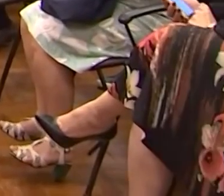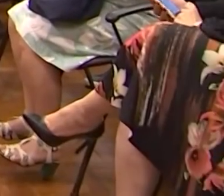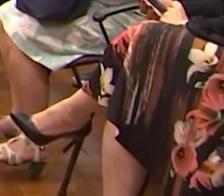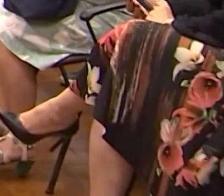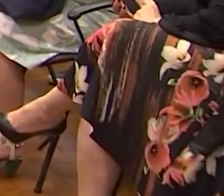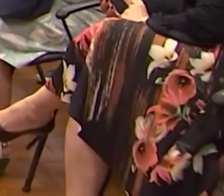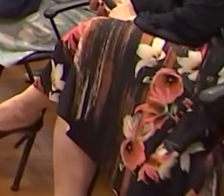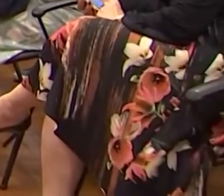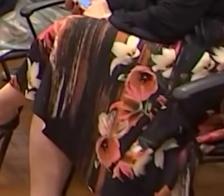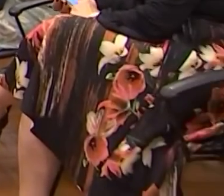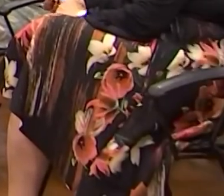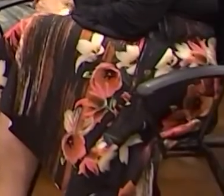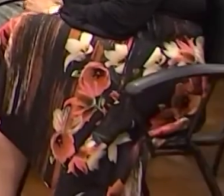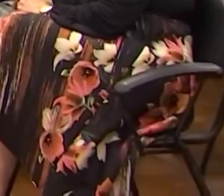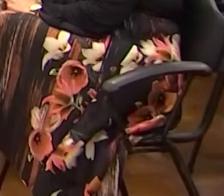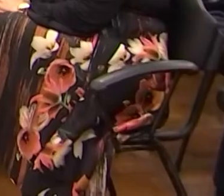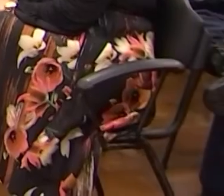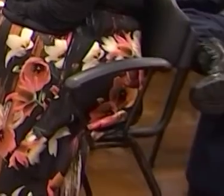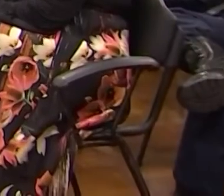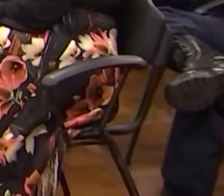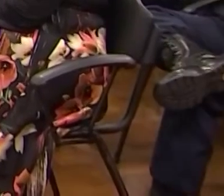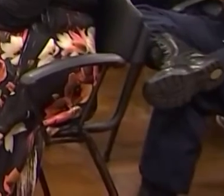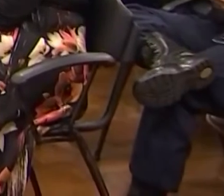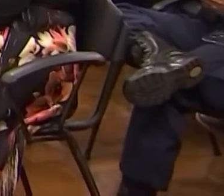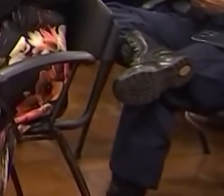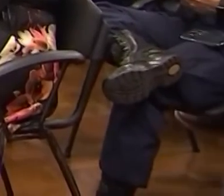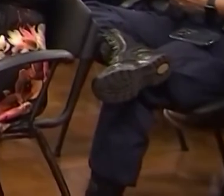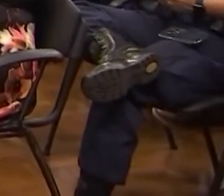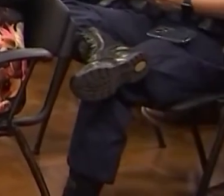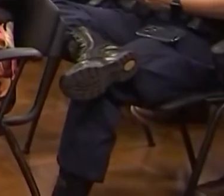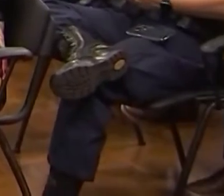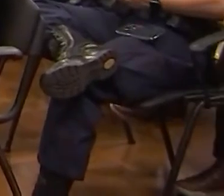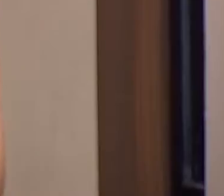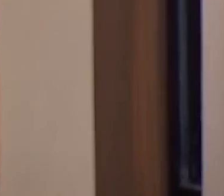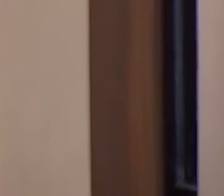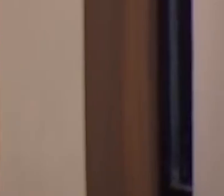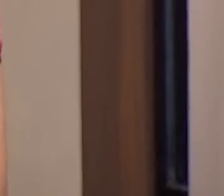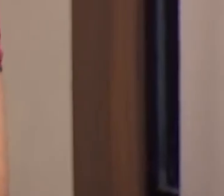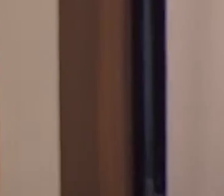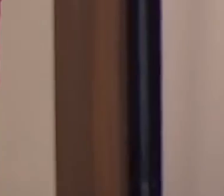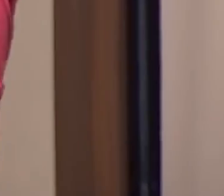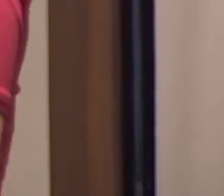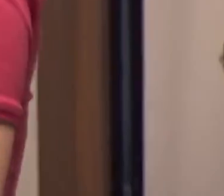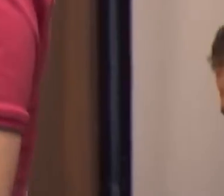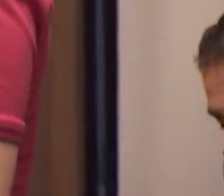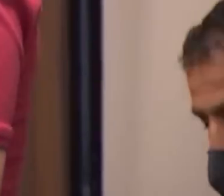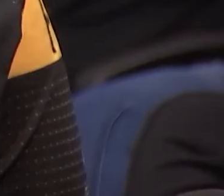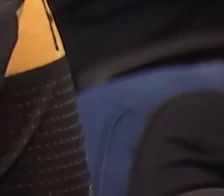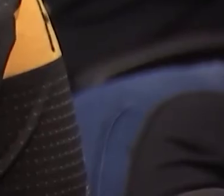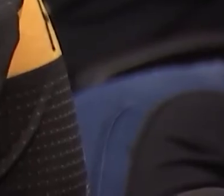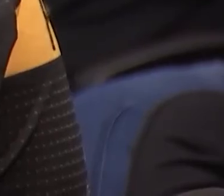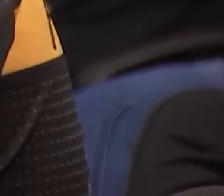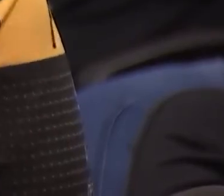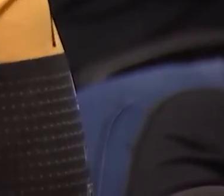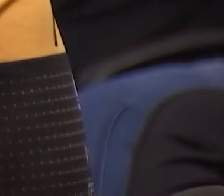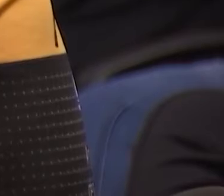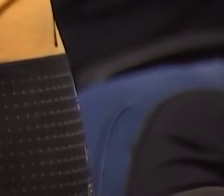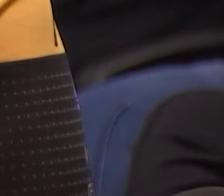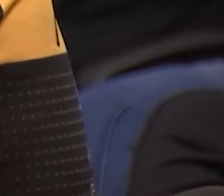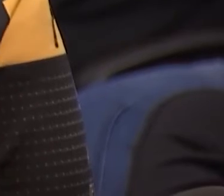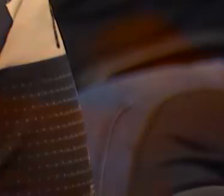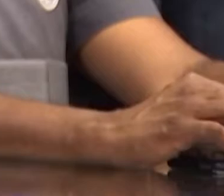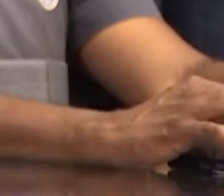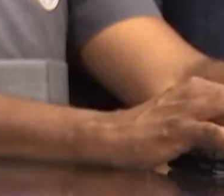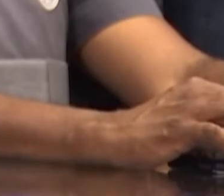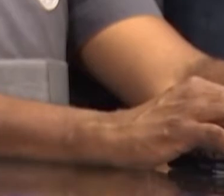Associação Comercial e Industrial de Campinas, lojistas estiveram presentes no encontro e relataram os problemas que